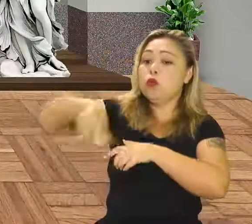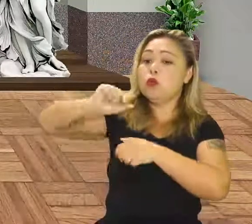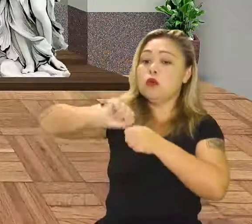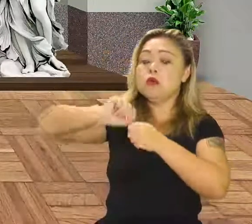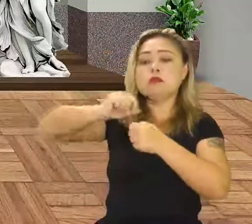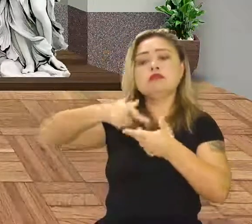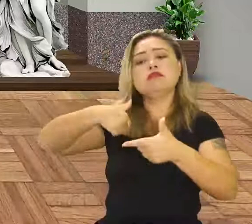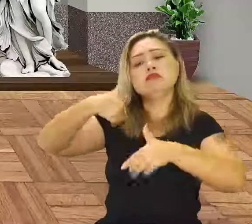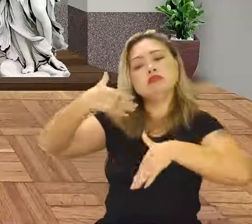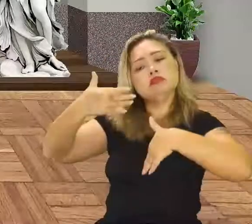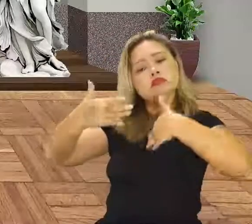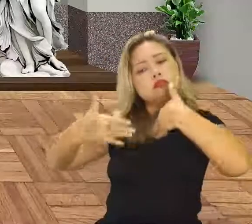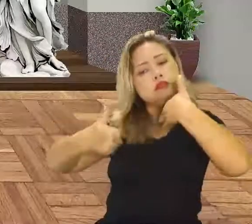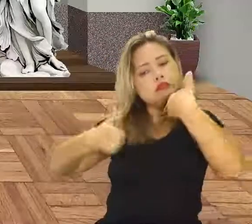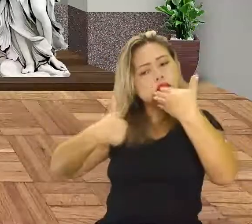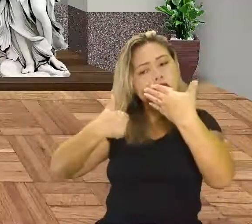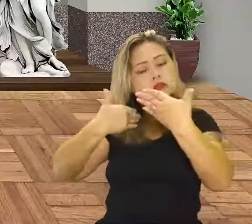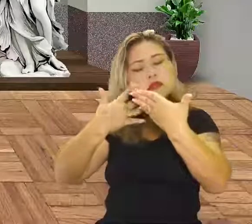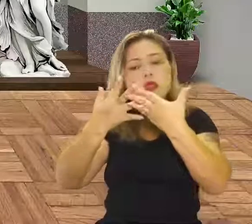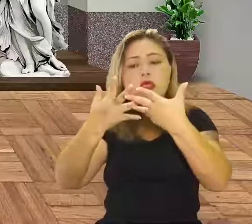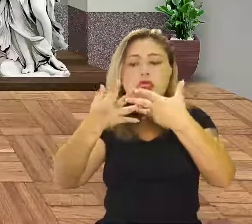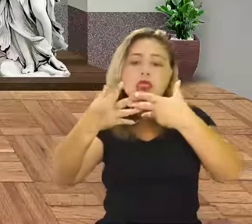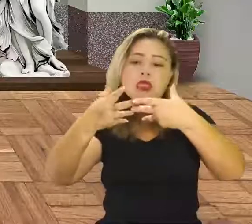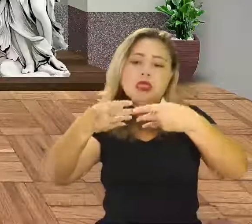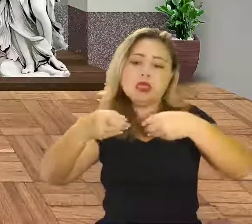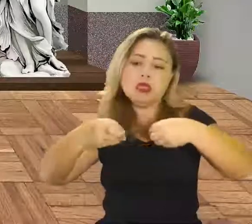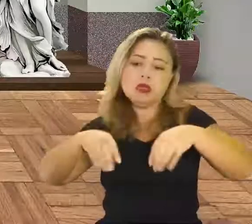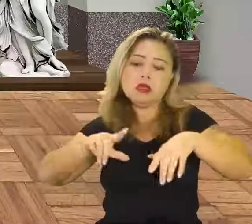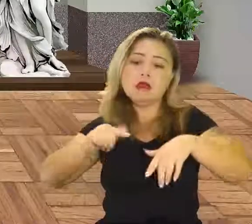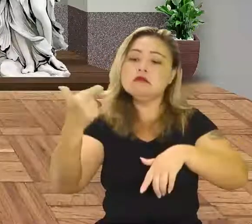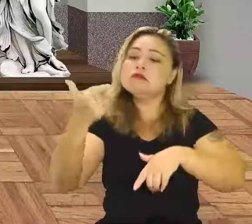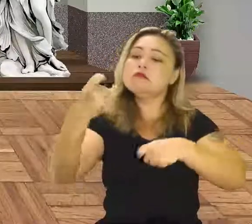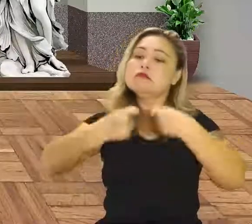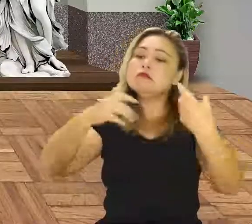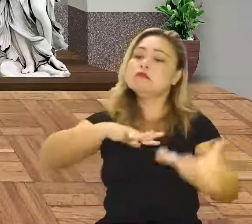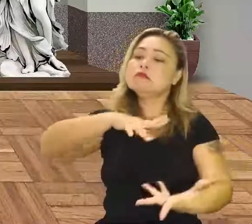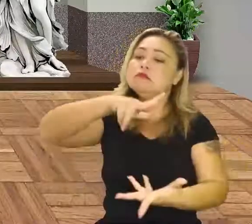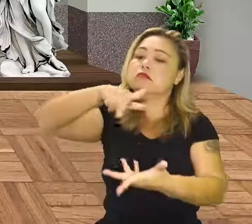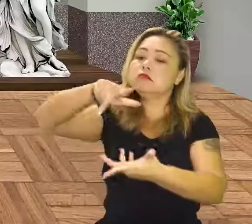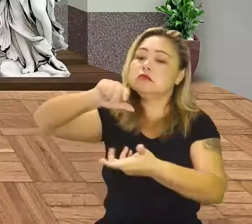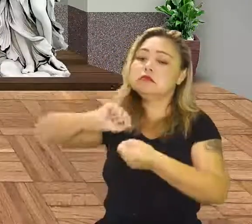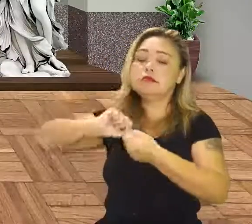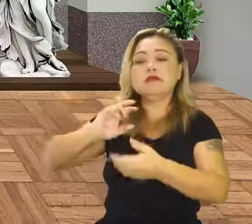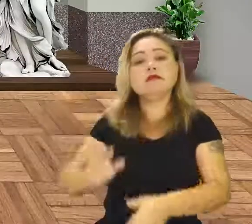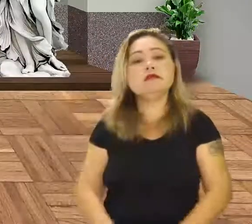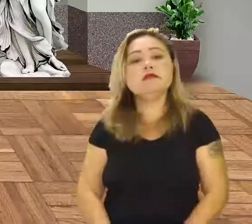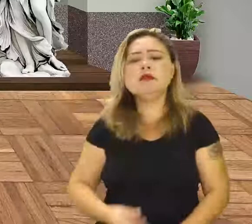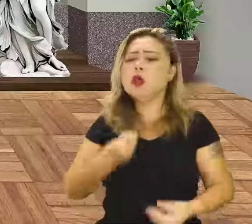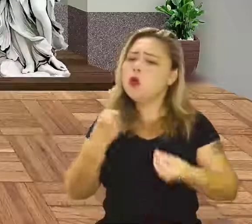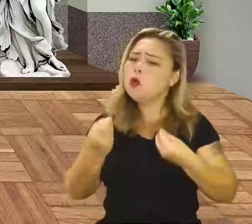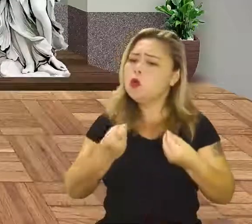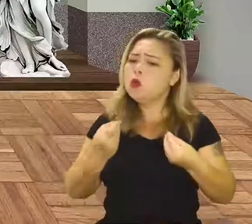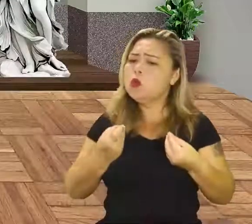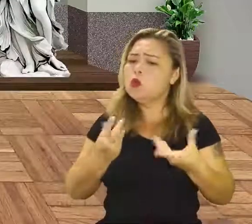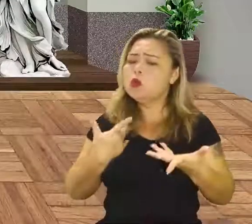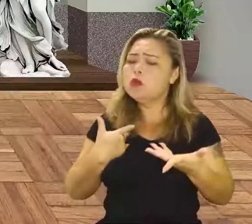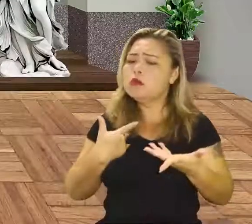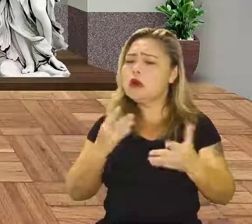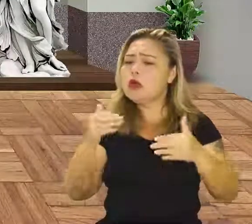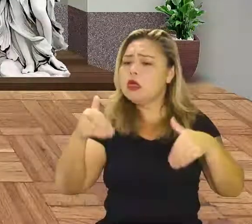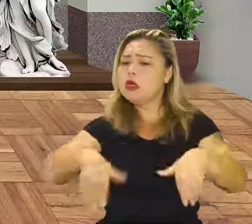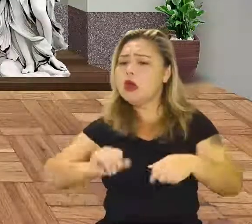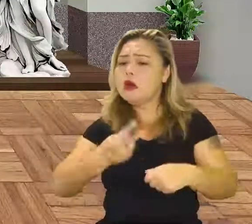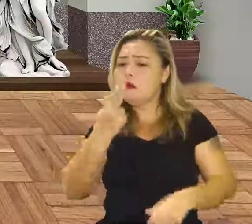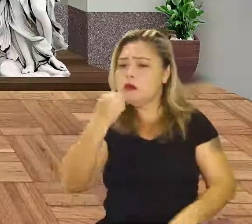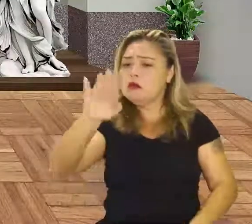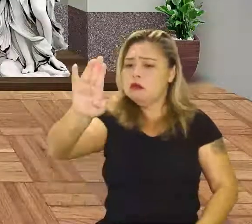passou por um processo de destruição na Segunda Guerra Mundial. Como é que se deu a rendição